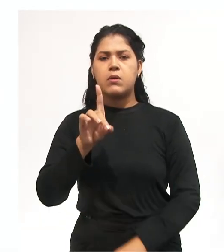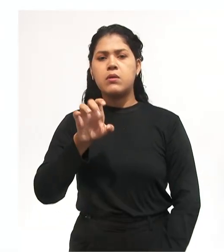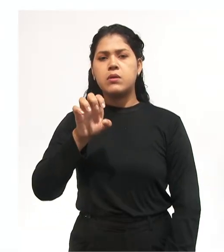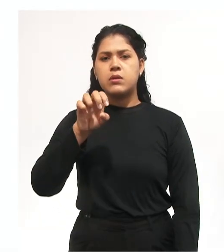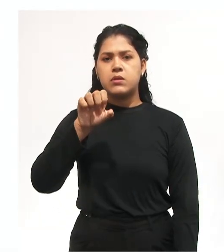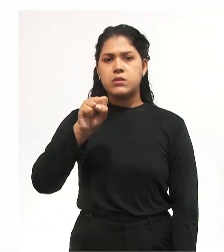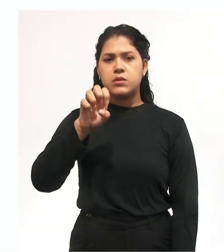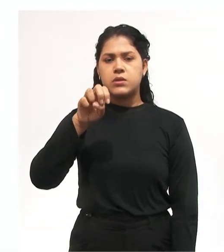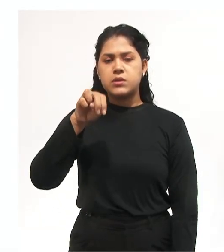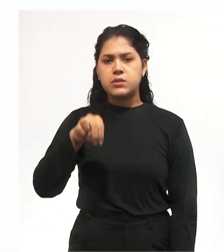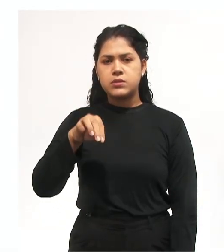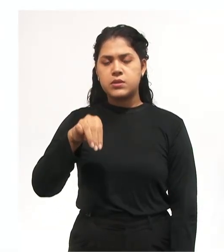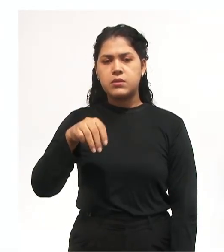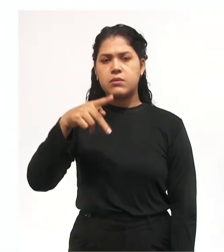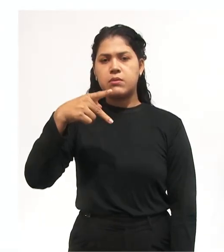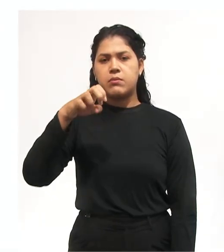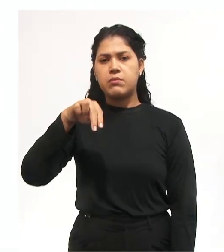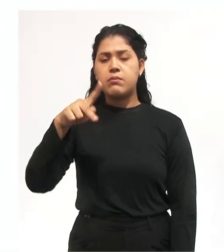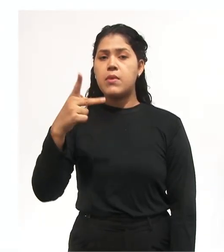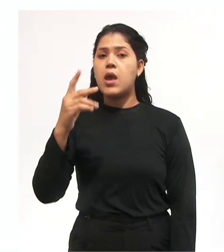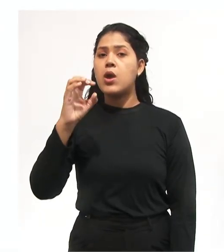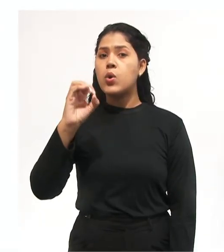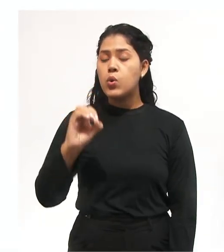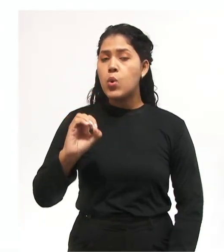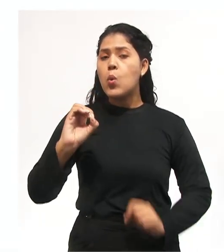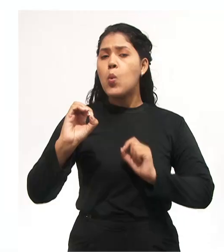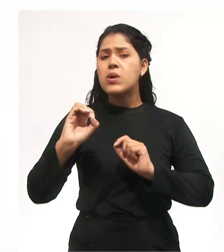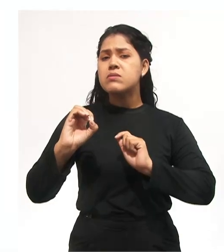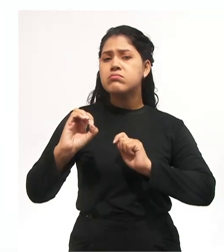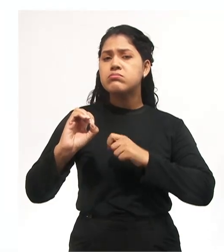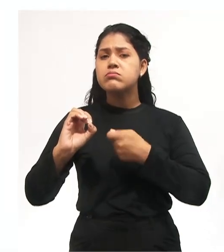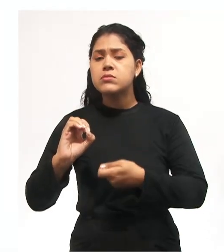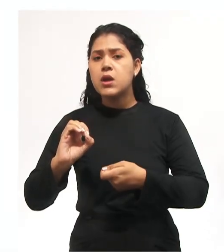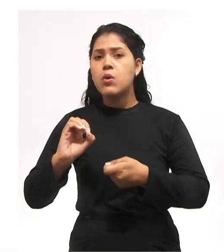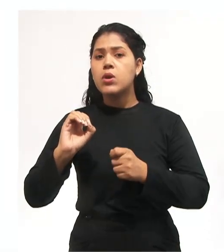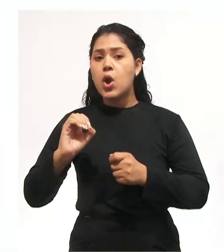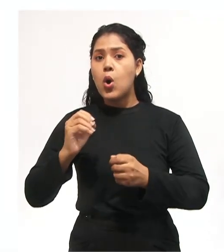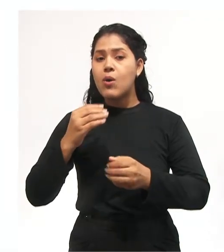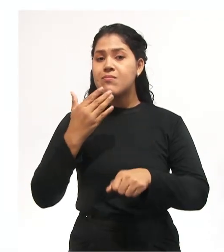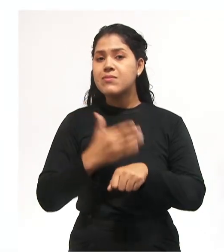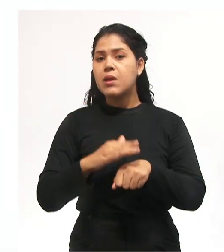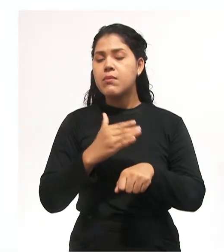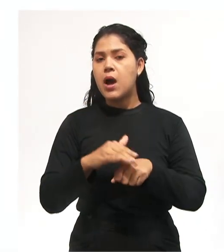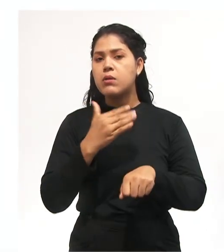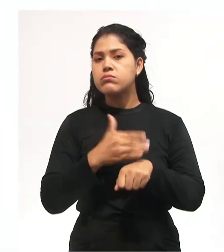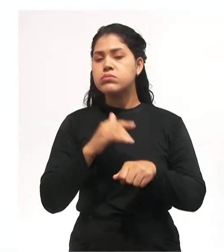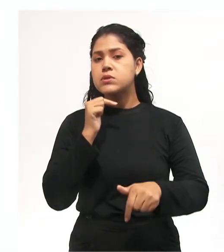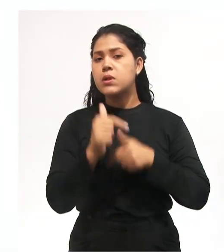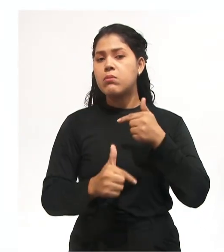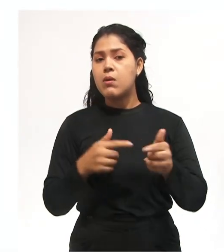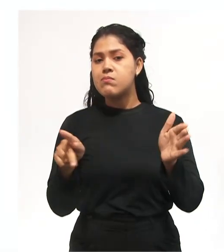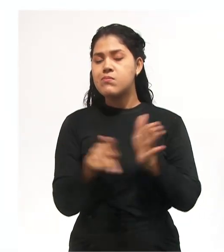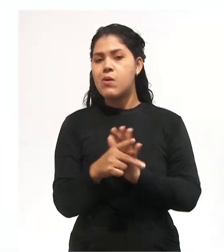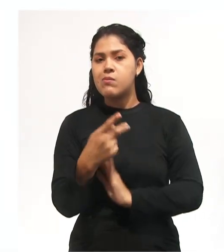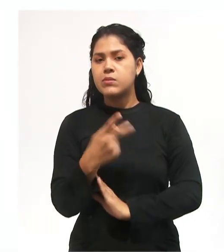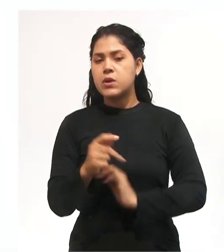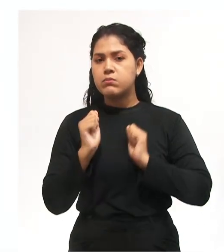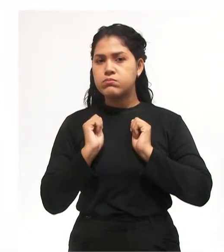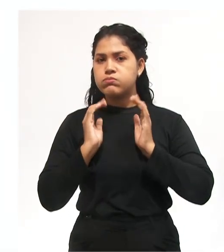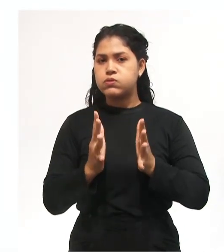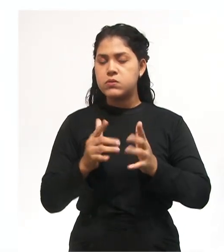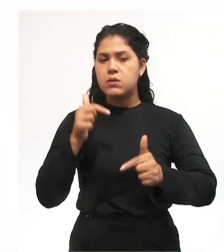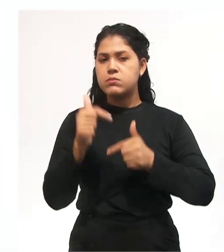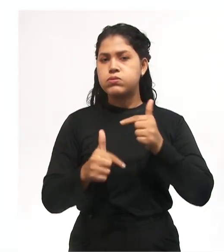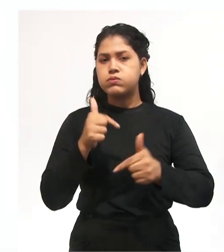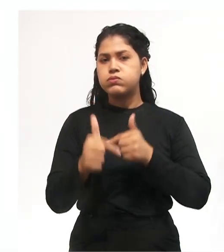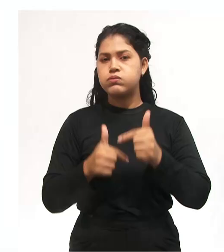do desempenho do profissional de acordo com o quê? Com o que a gente falou lá na outra aula, o desenho dos